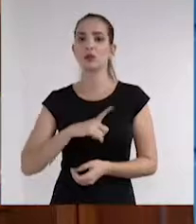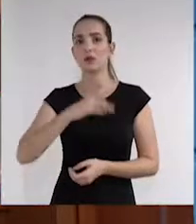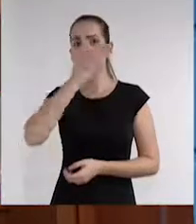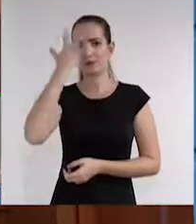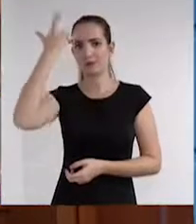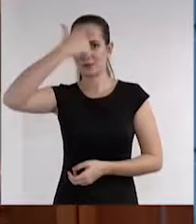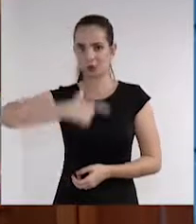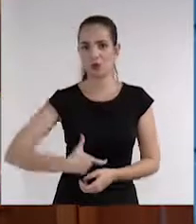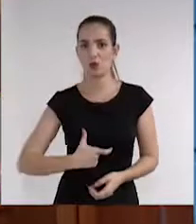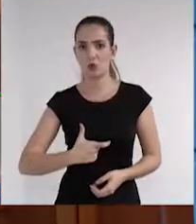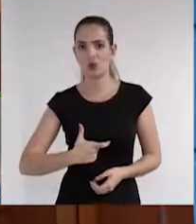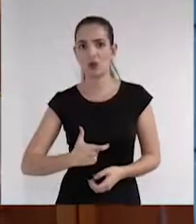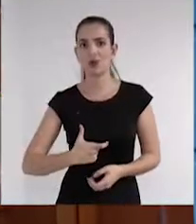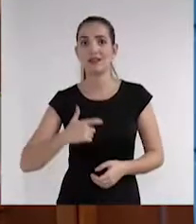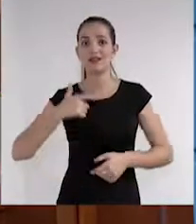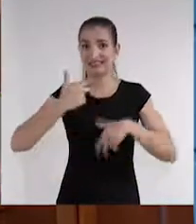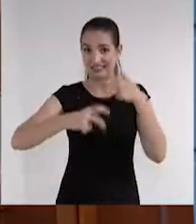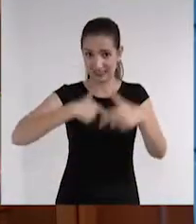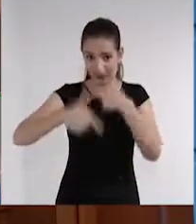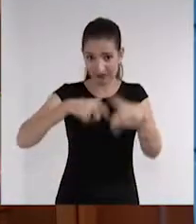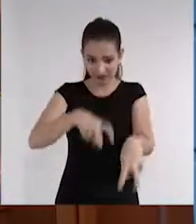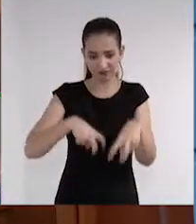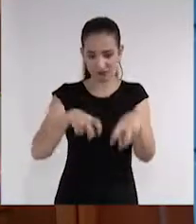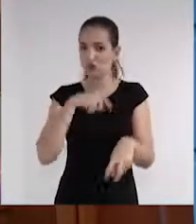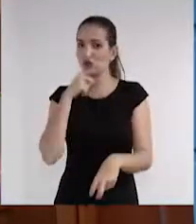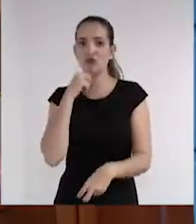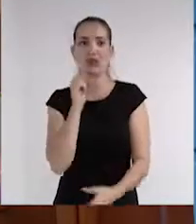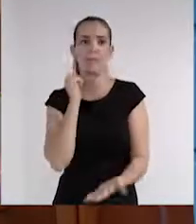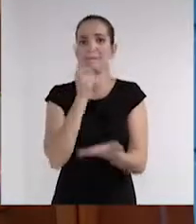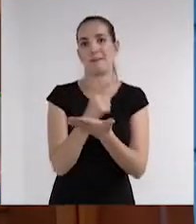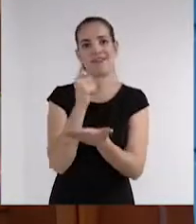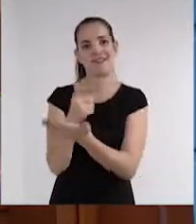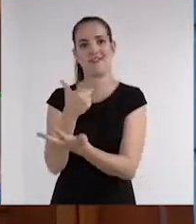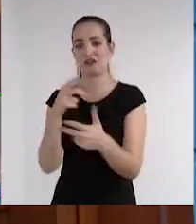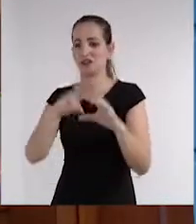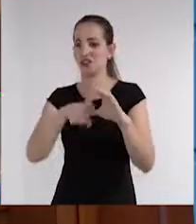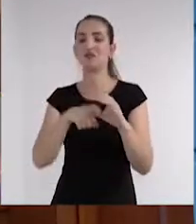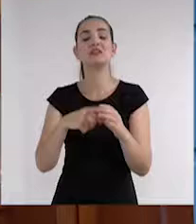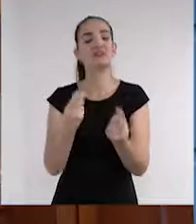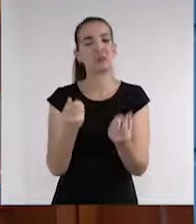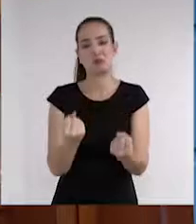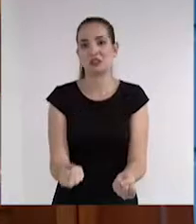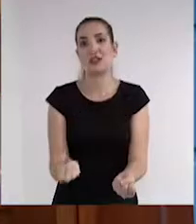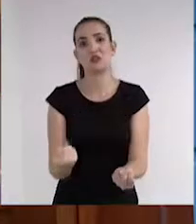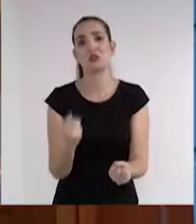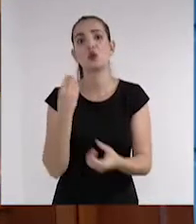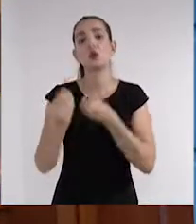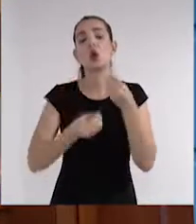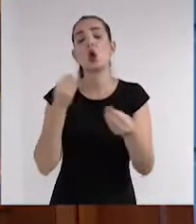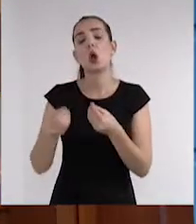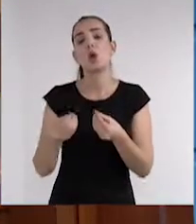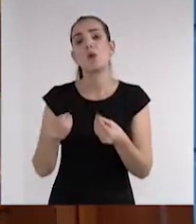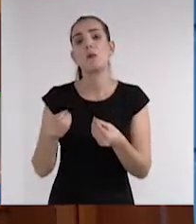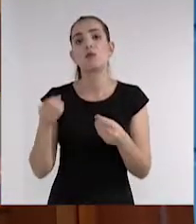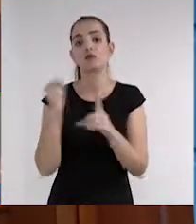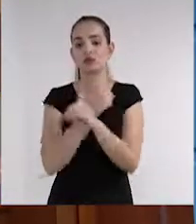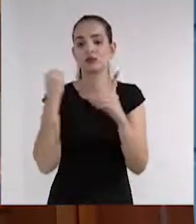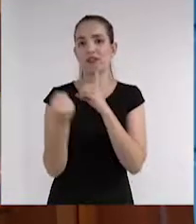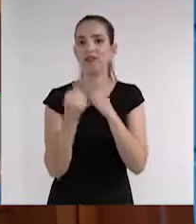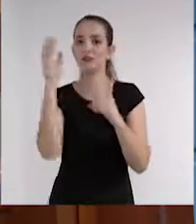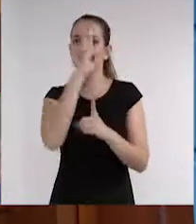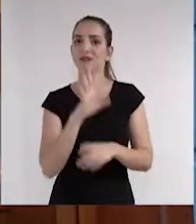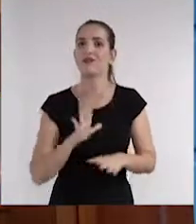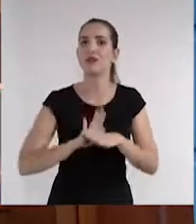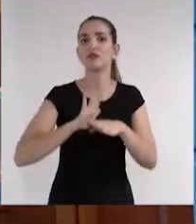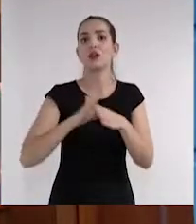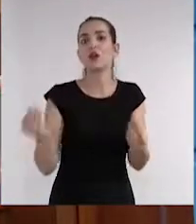aqui que não consegue sequer pagar as contas. Então, o que ele produz para a sociedade brasileira? O que ele produz? Então, esse